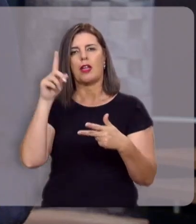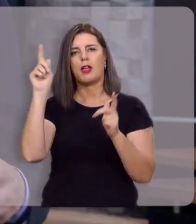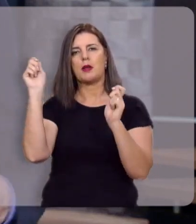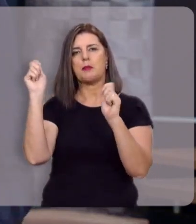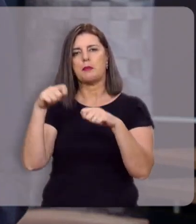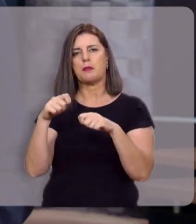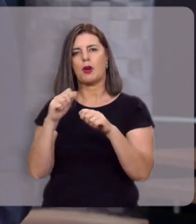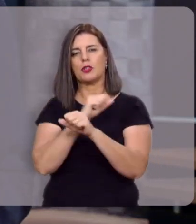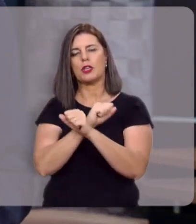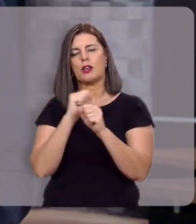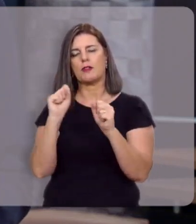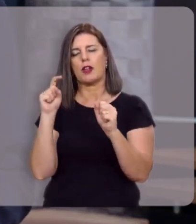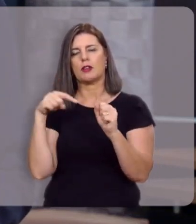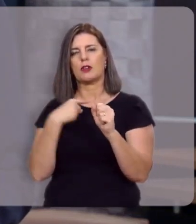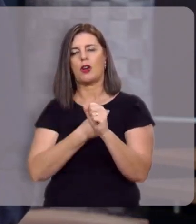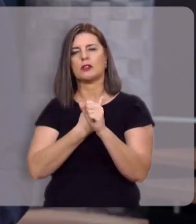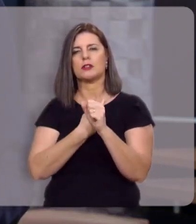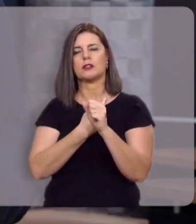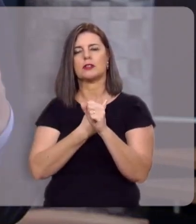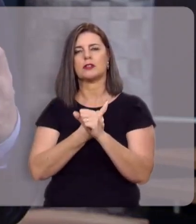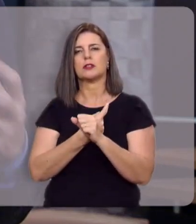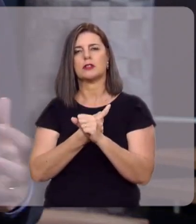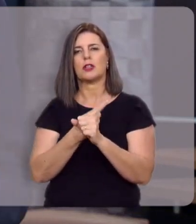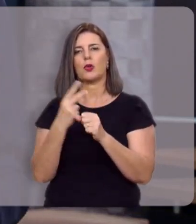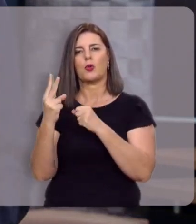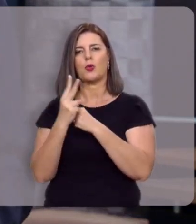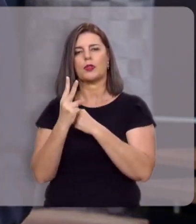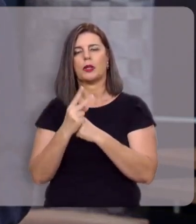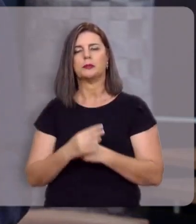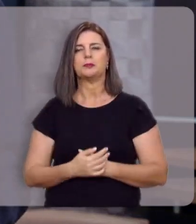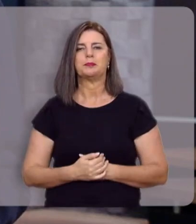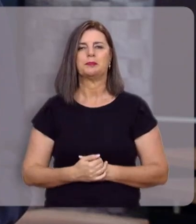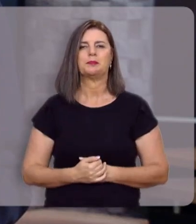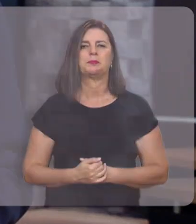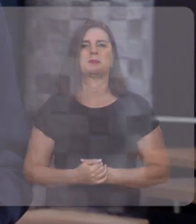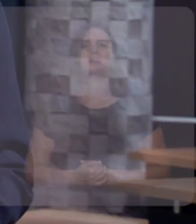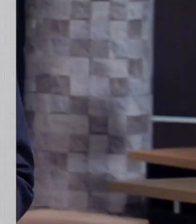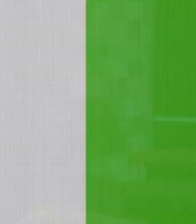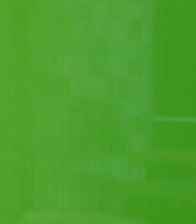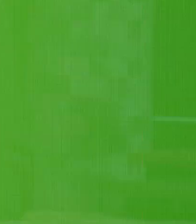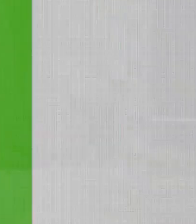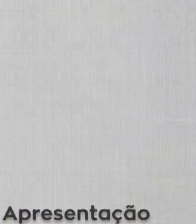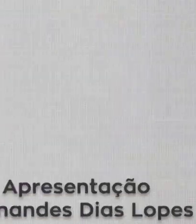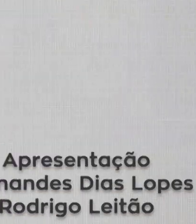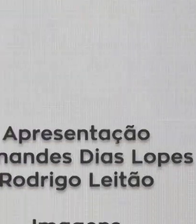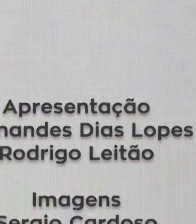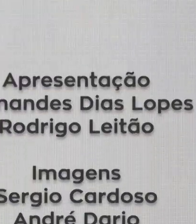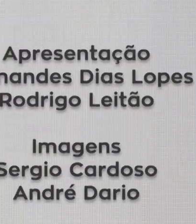coisas e é Ele quem pode nos livrar, nos libertar e nos socorrer.